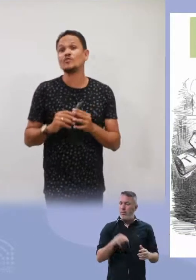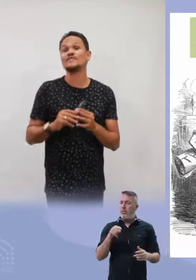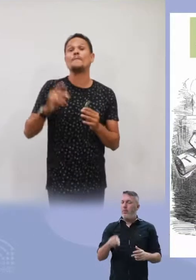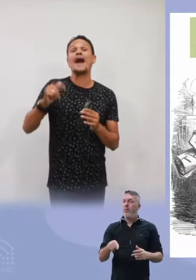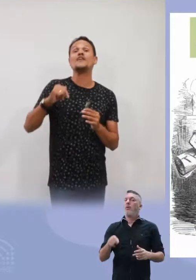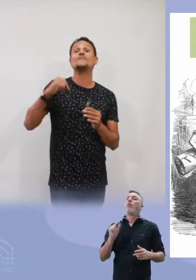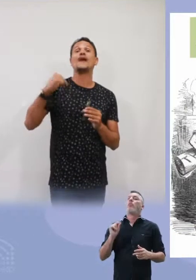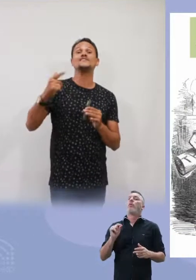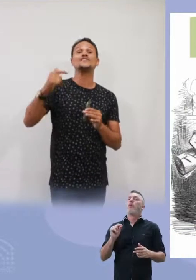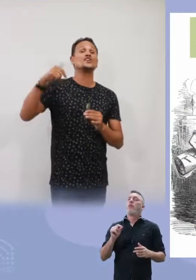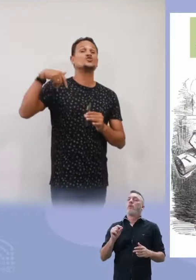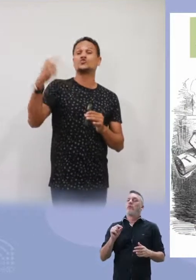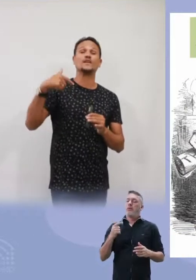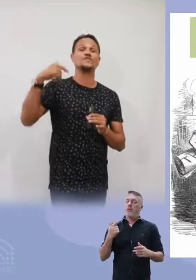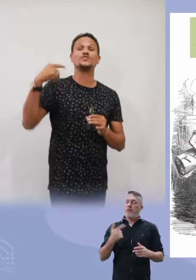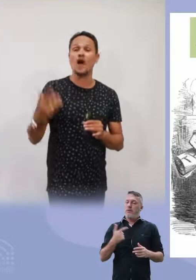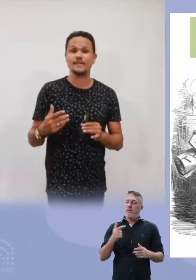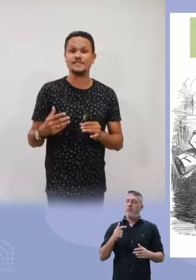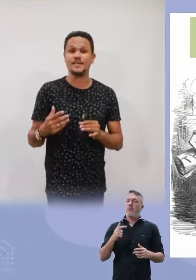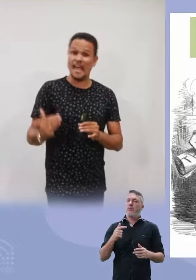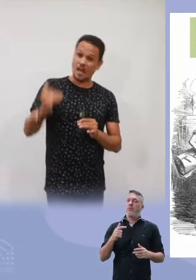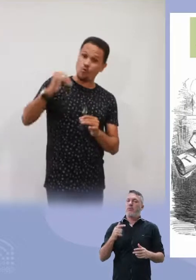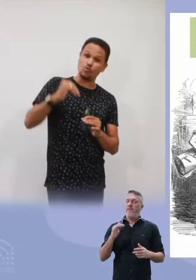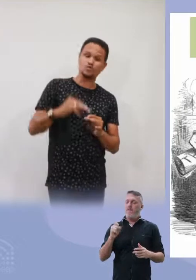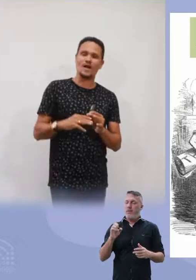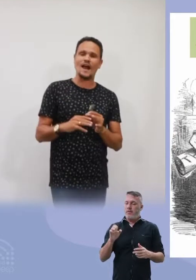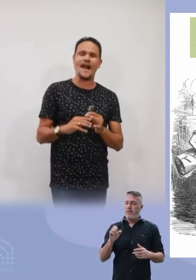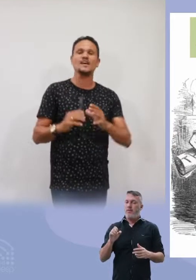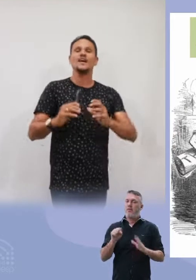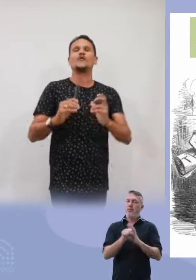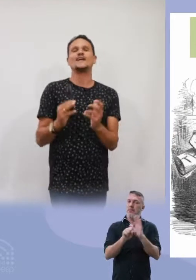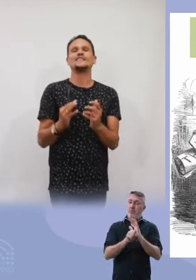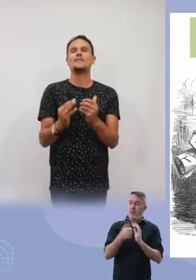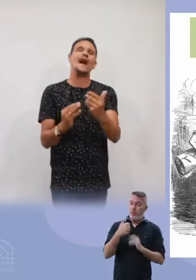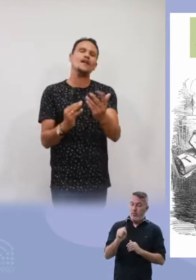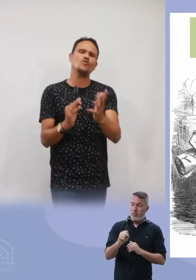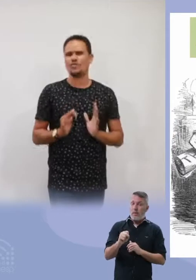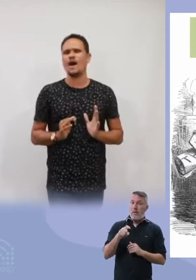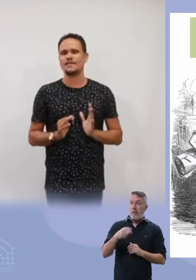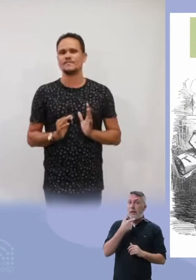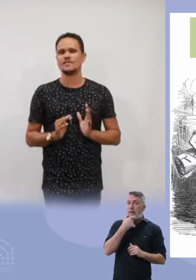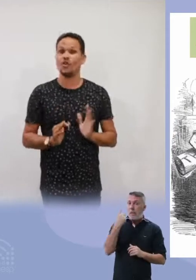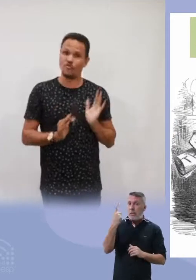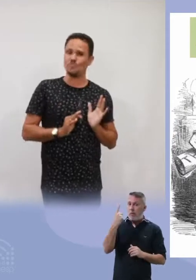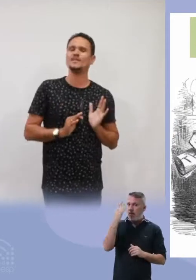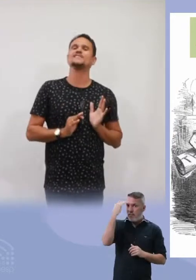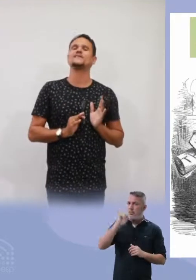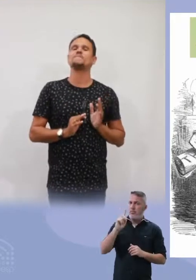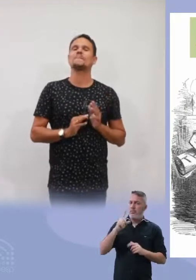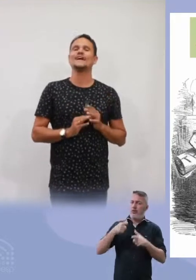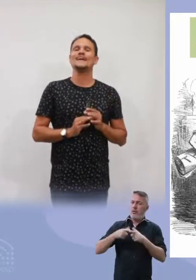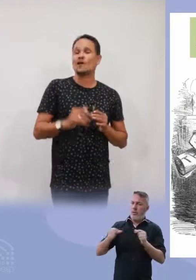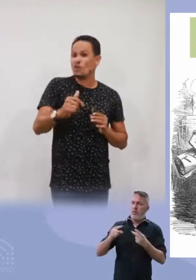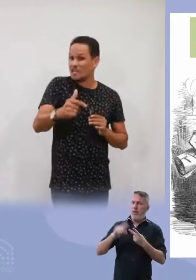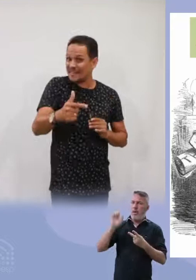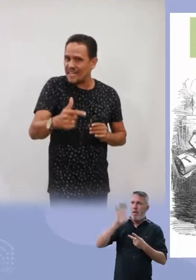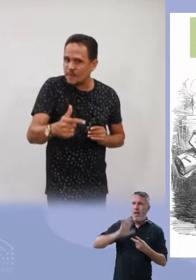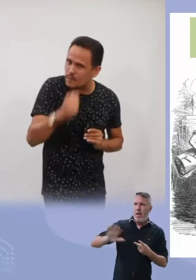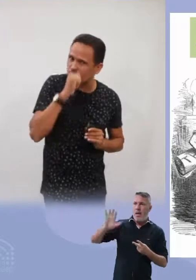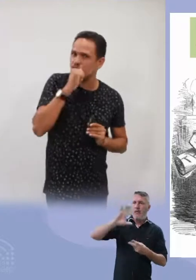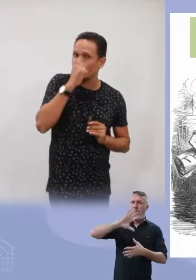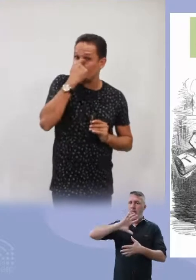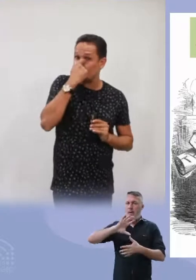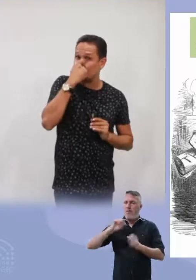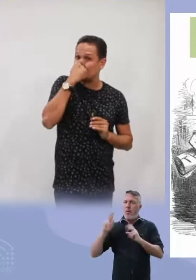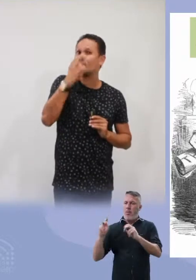Eu já não trabalho mais 18, 20 horas. Em alguns locais, eu já trabalho 8 horas. Houve uma mudança. Tá, quanto a